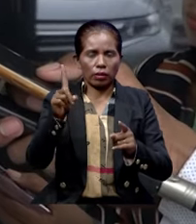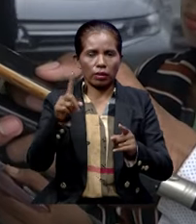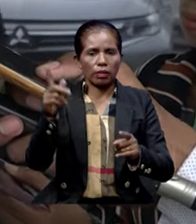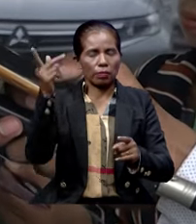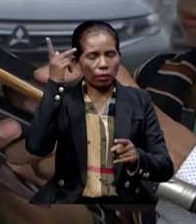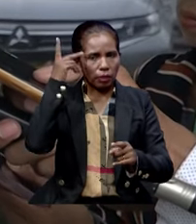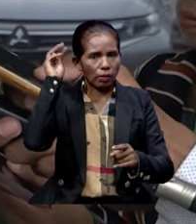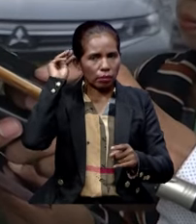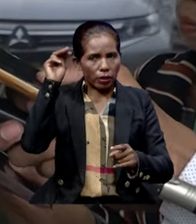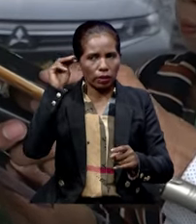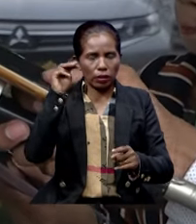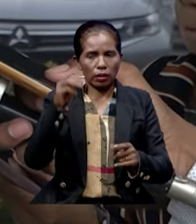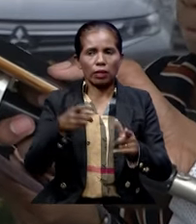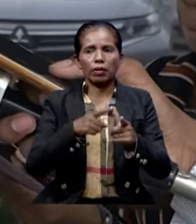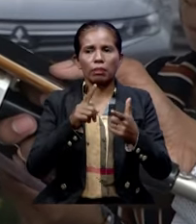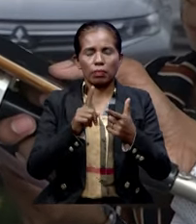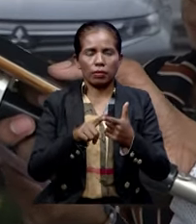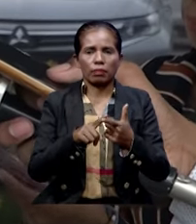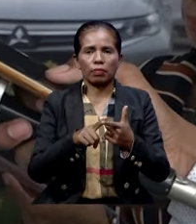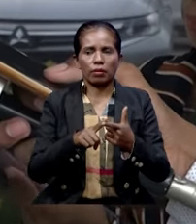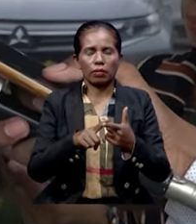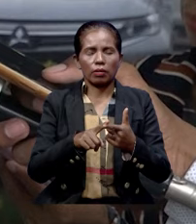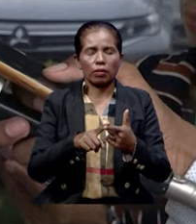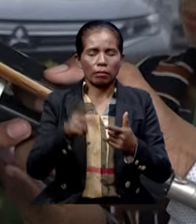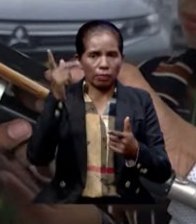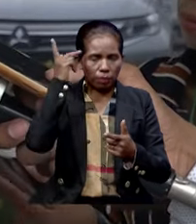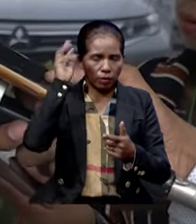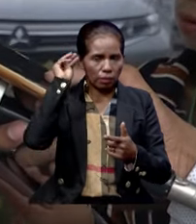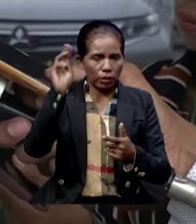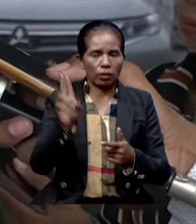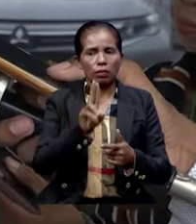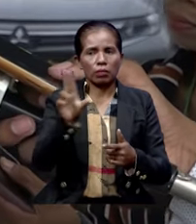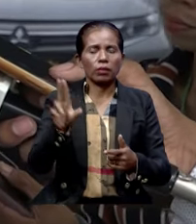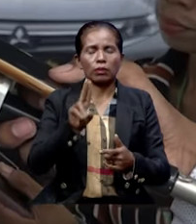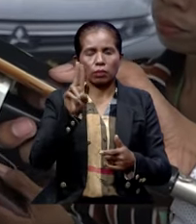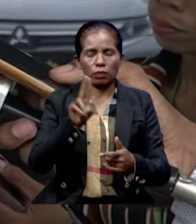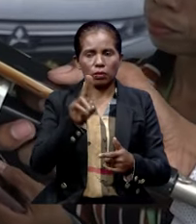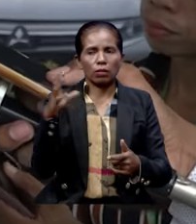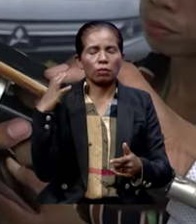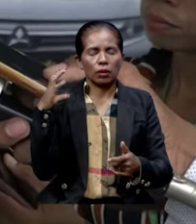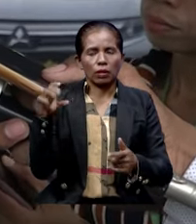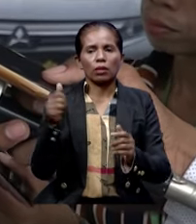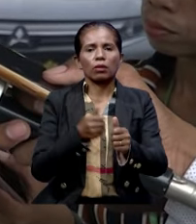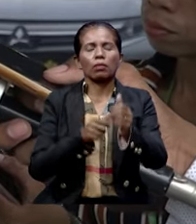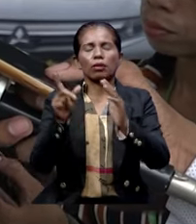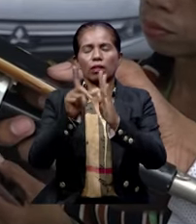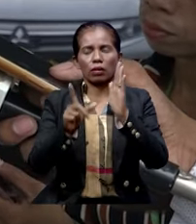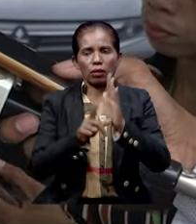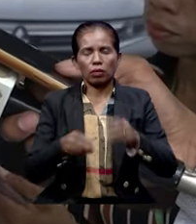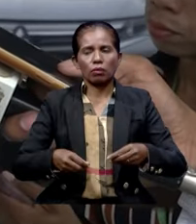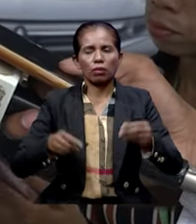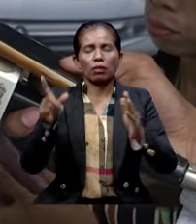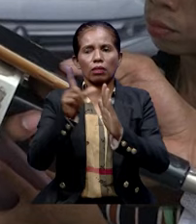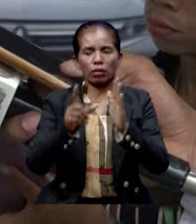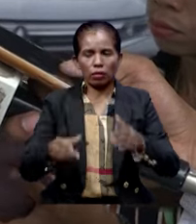primeiro ministro para depois primeiro-ministro usa a competência de ir lei né, for, decreto lei né,